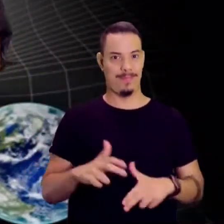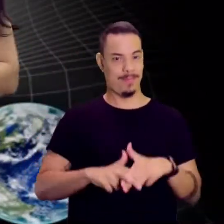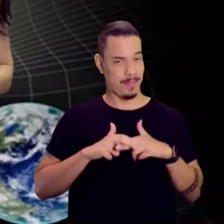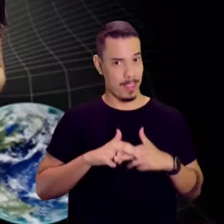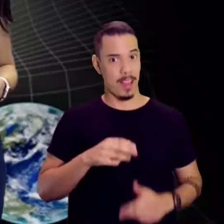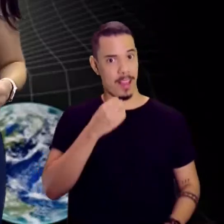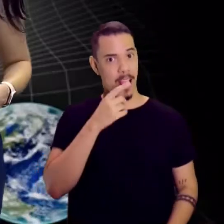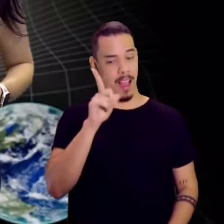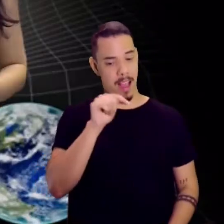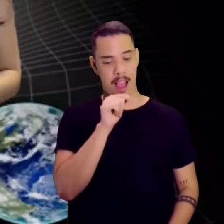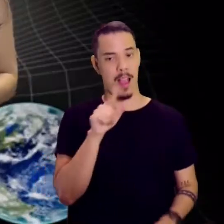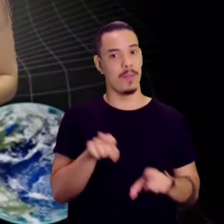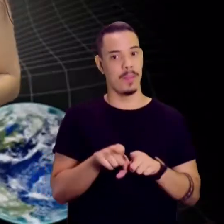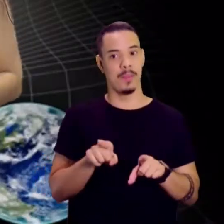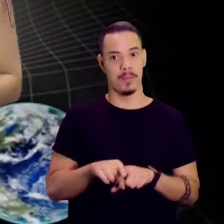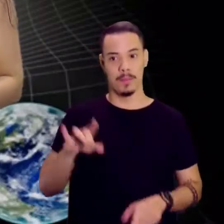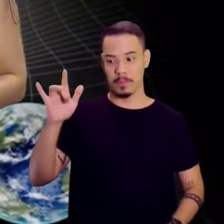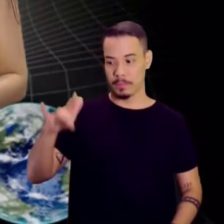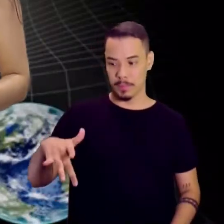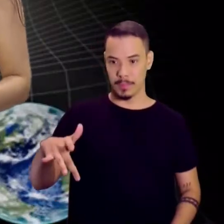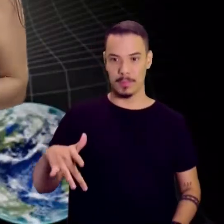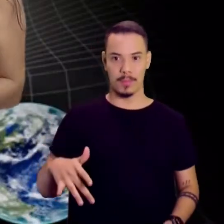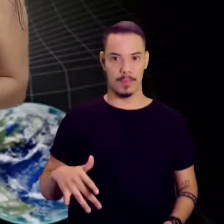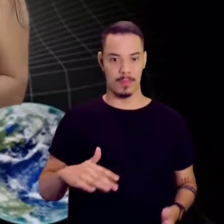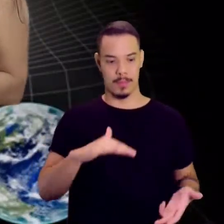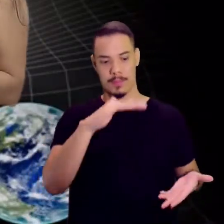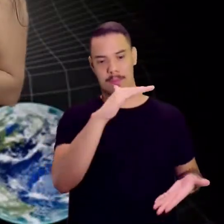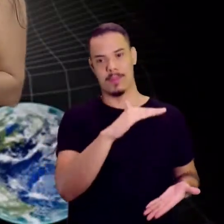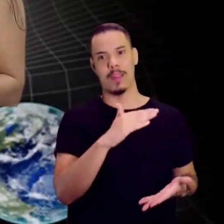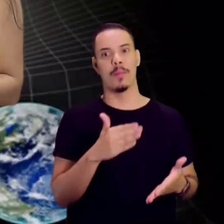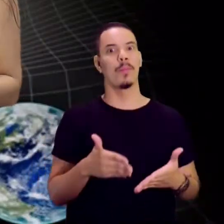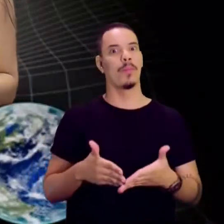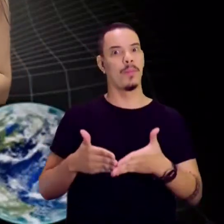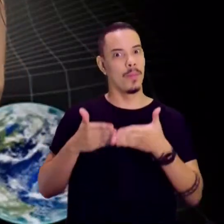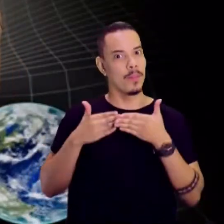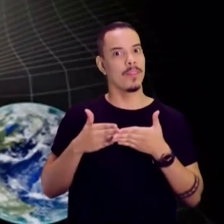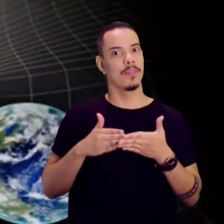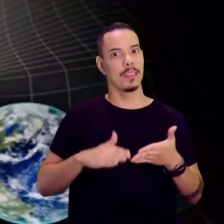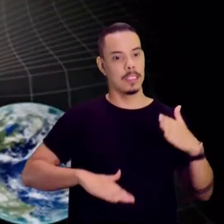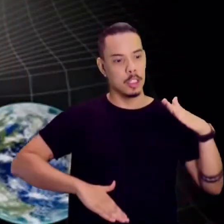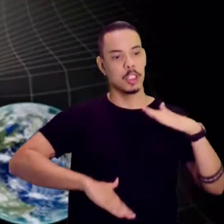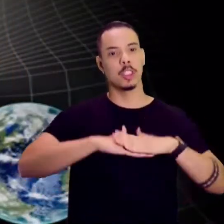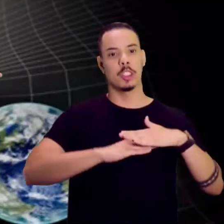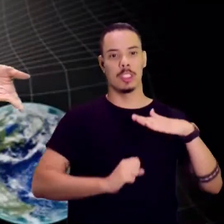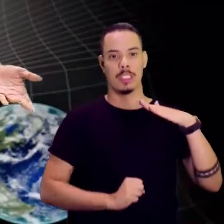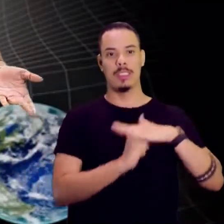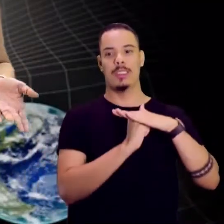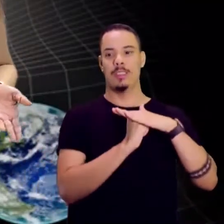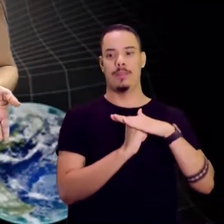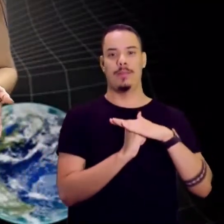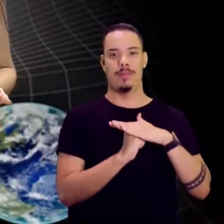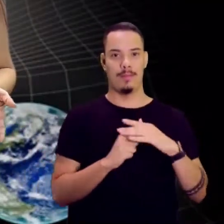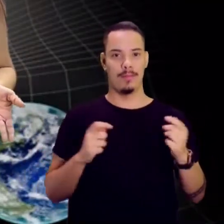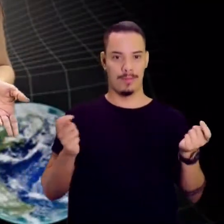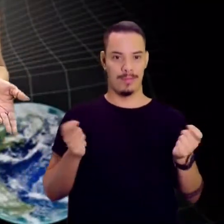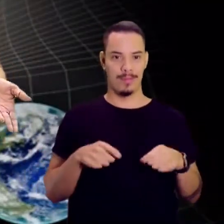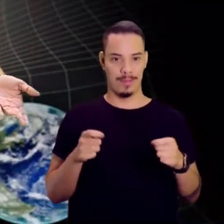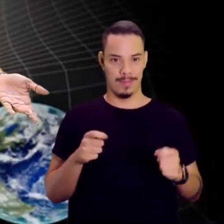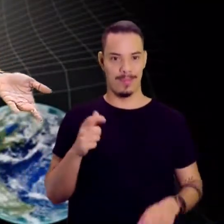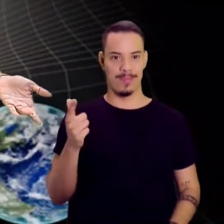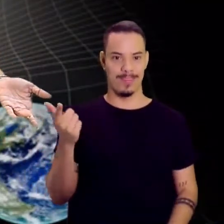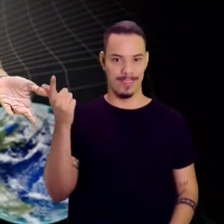Mas era com água dele. Vai tomar banho com uma gota de água não, né, professor? Então vamos encher esse balde. Não, vamos encher o balde cheio,